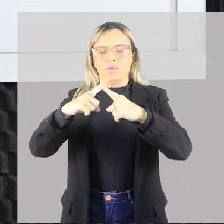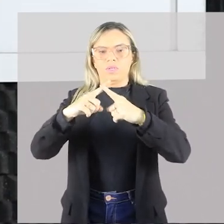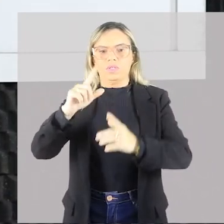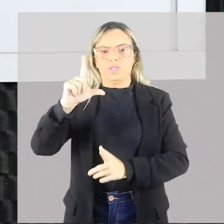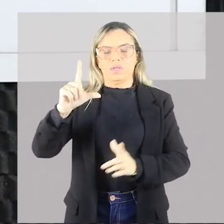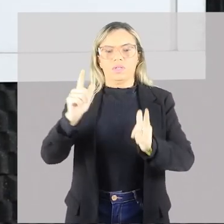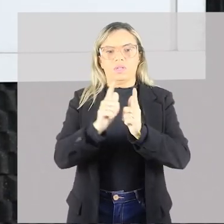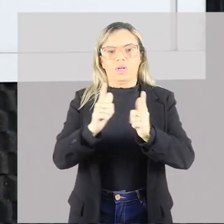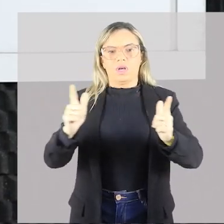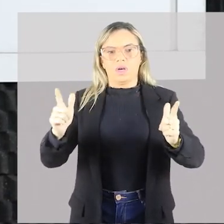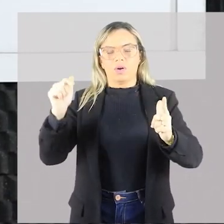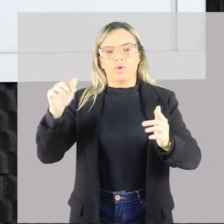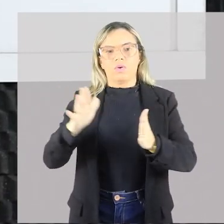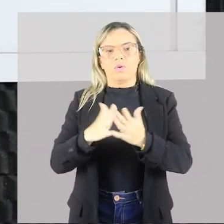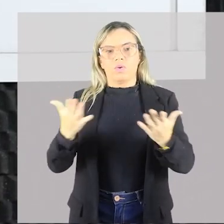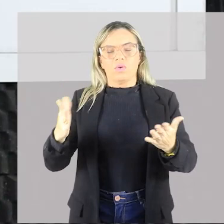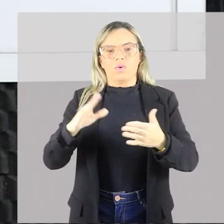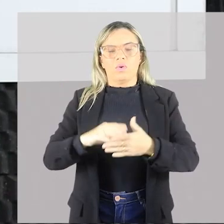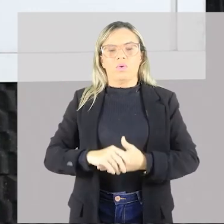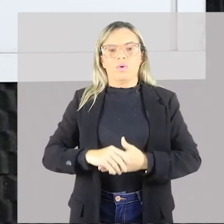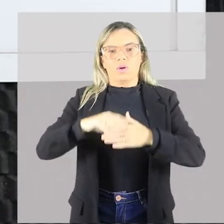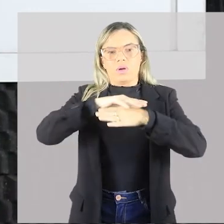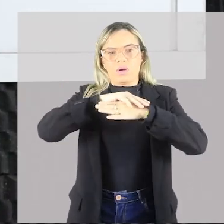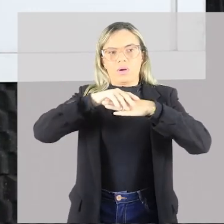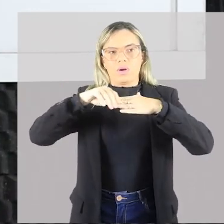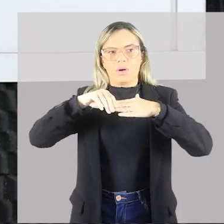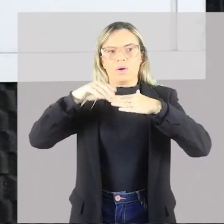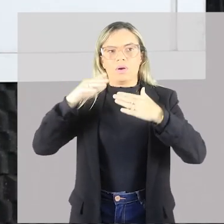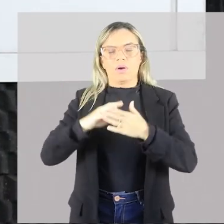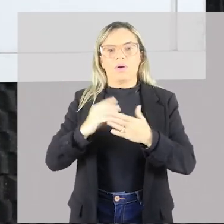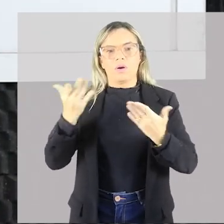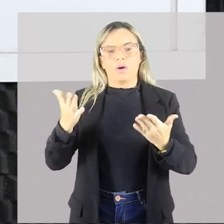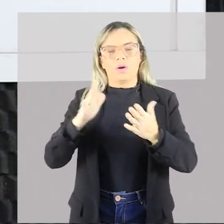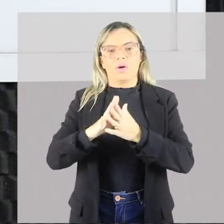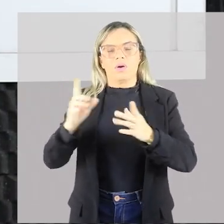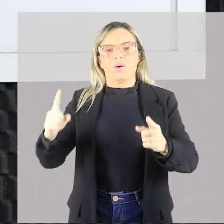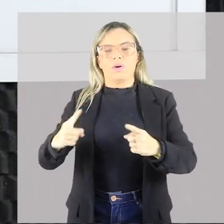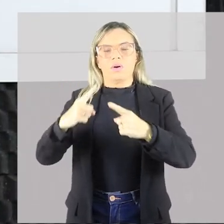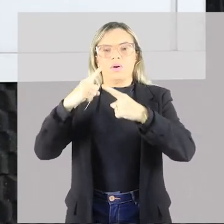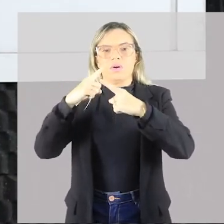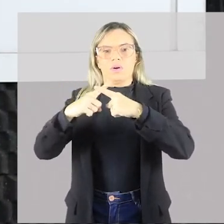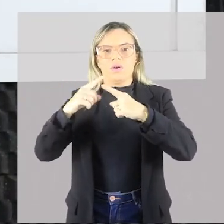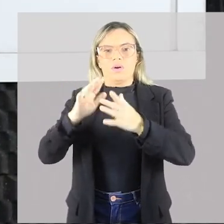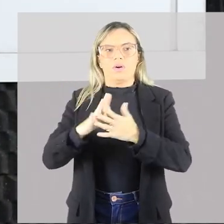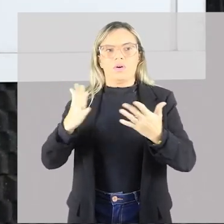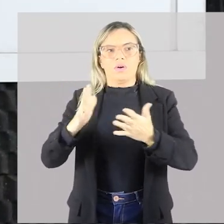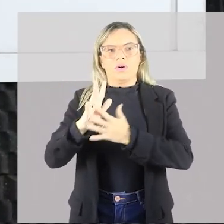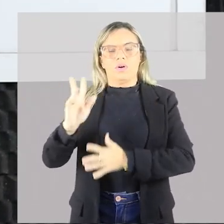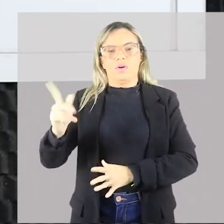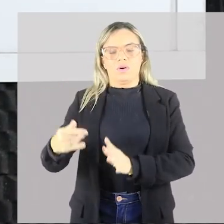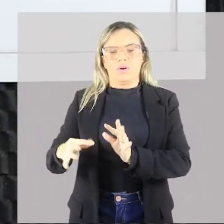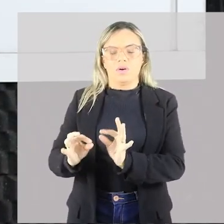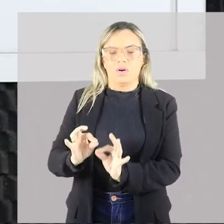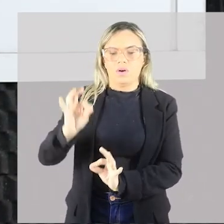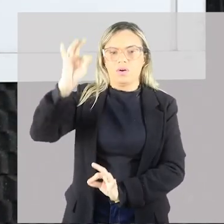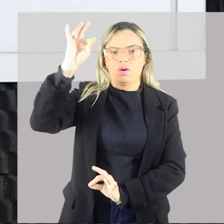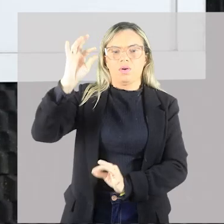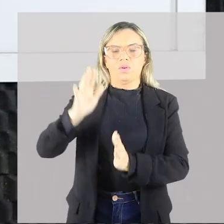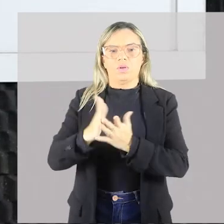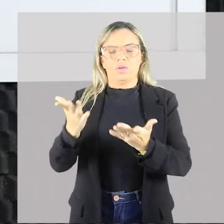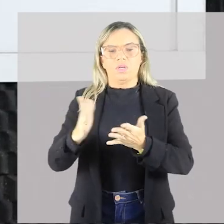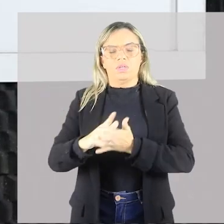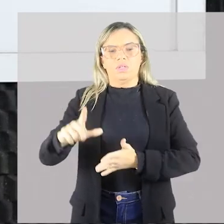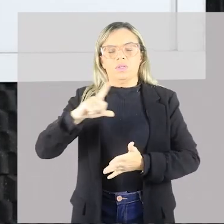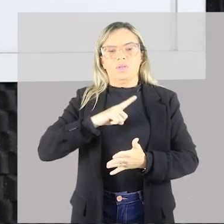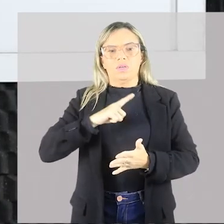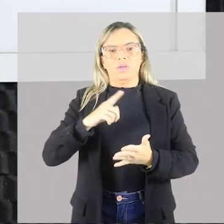certo? Comprimento, largura e altura. Ou às vezes tem questões que falam de profundidade, certo? Mas são